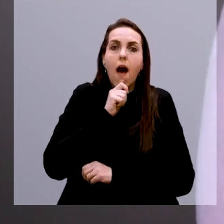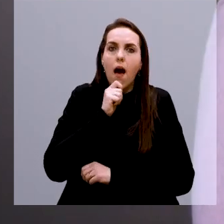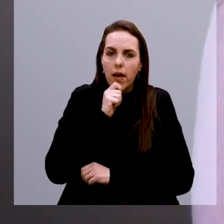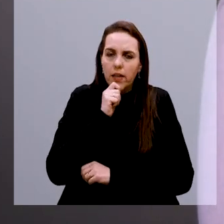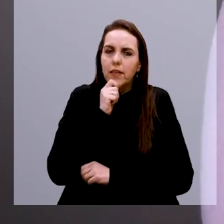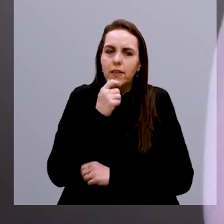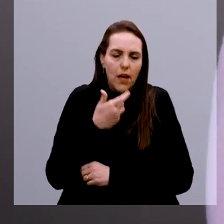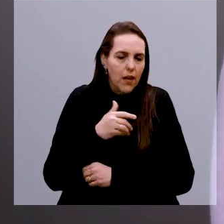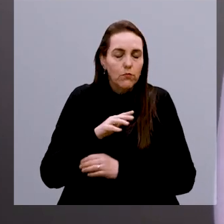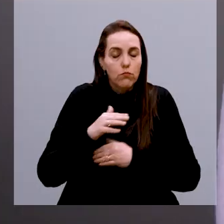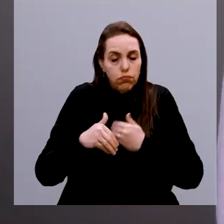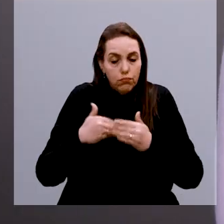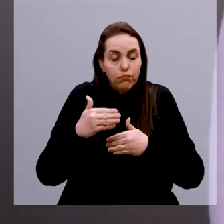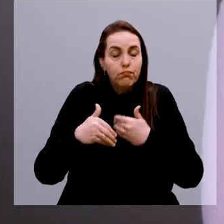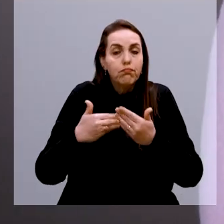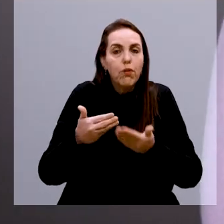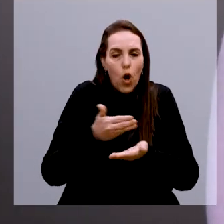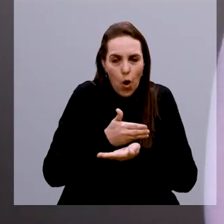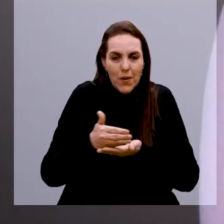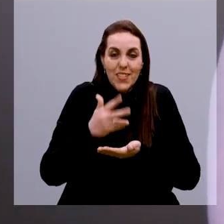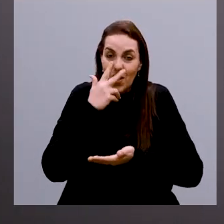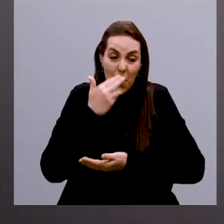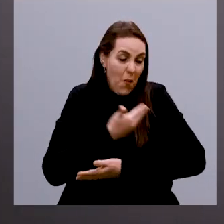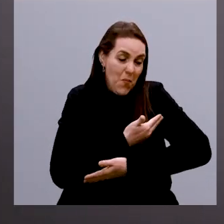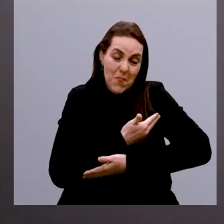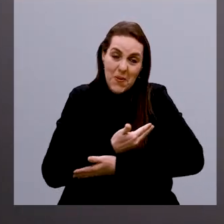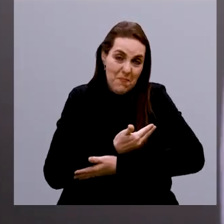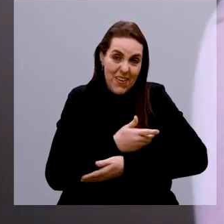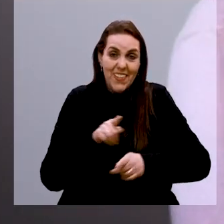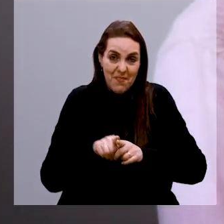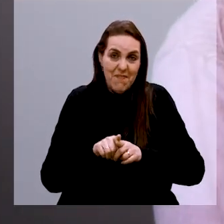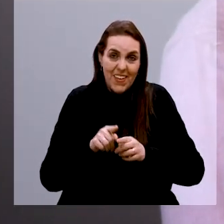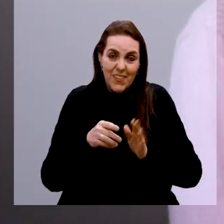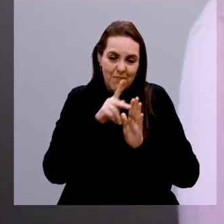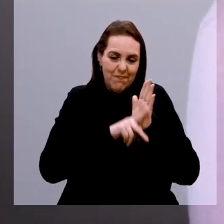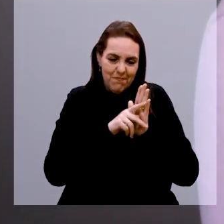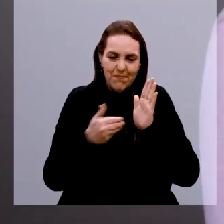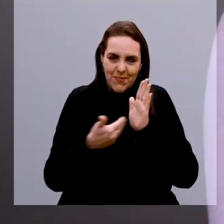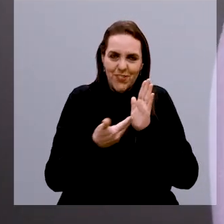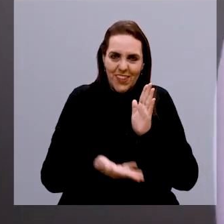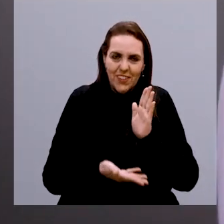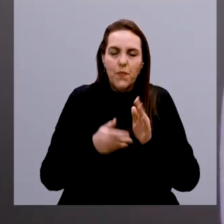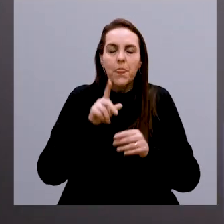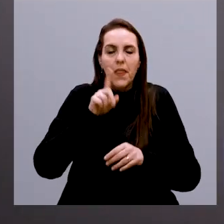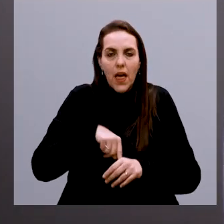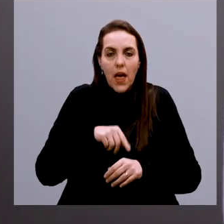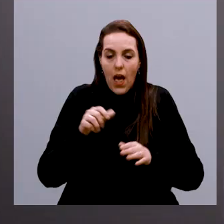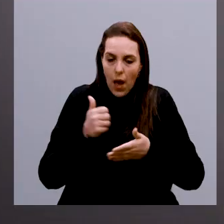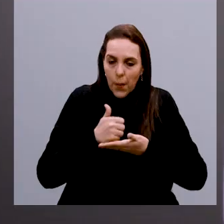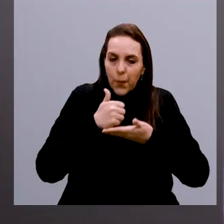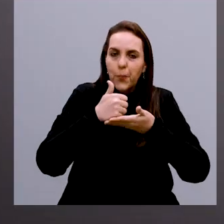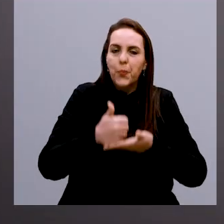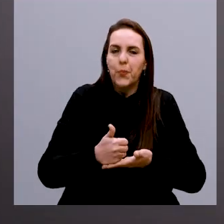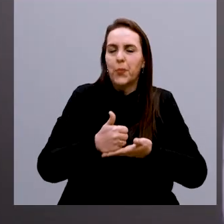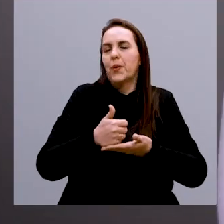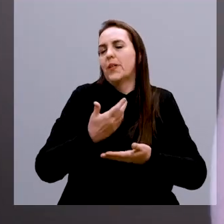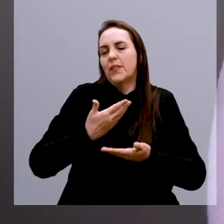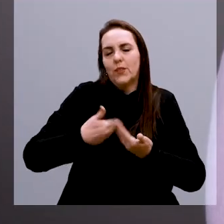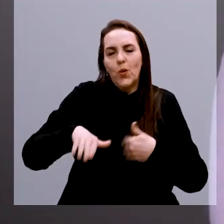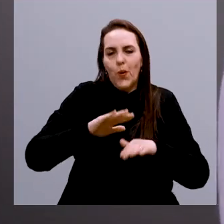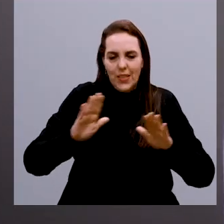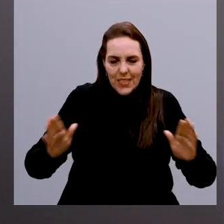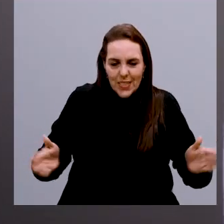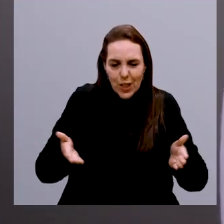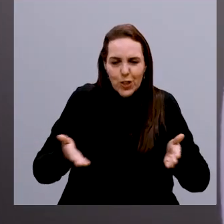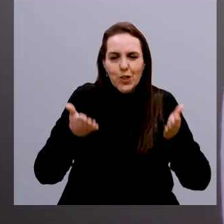né, ainda é um filho pequeno, né, um bebê de 4 meses, mas que acho que com o apoio e incentivo, né,